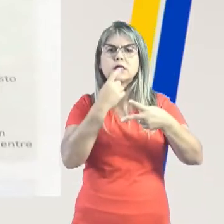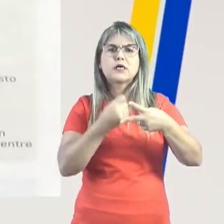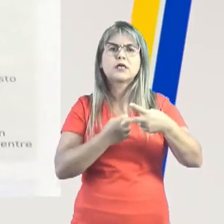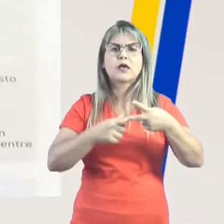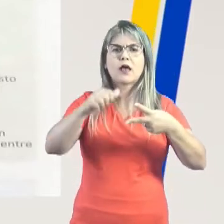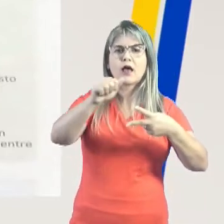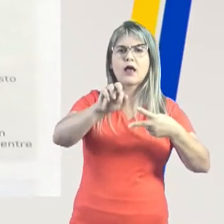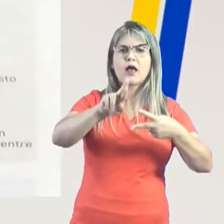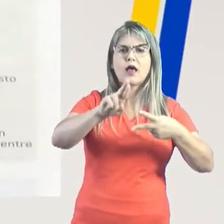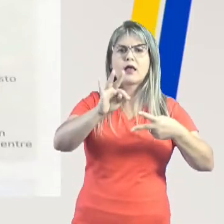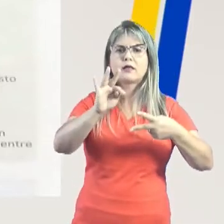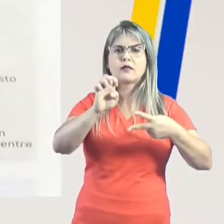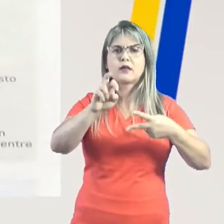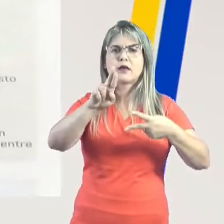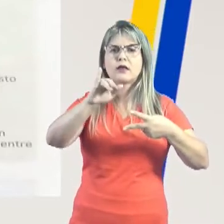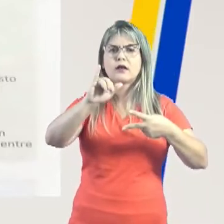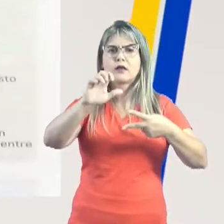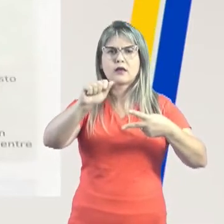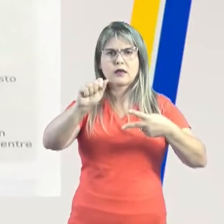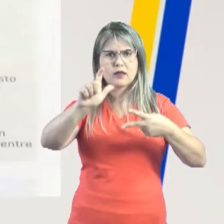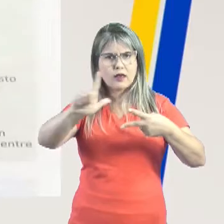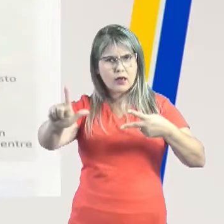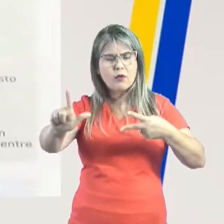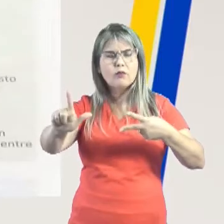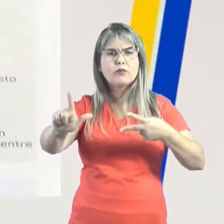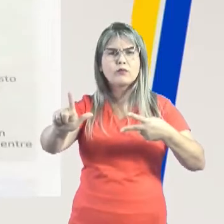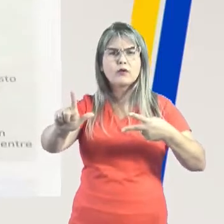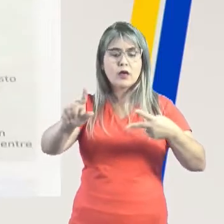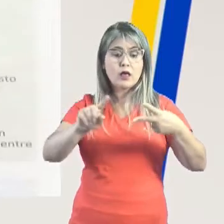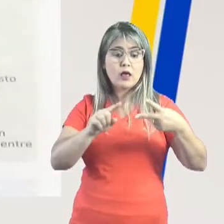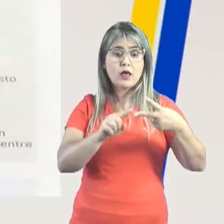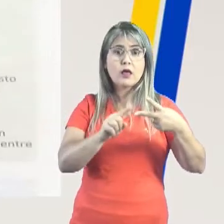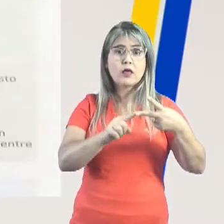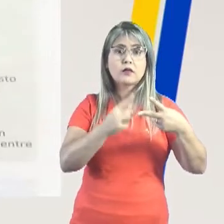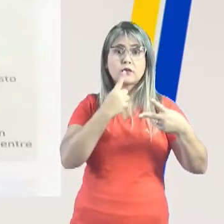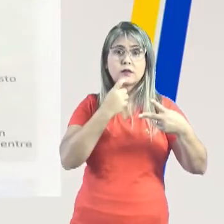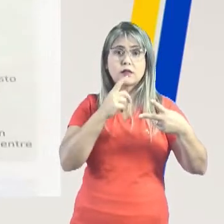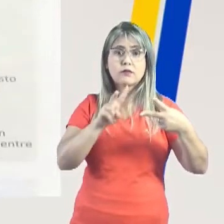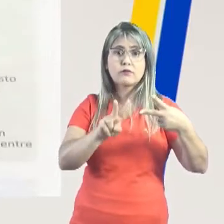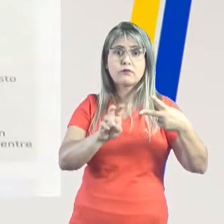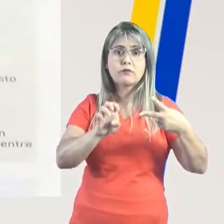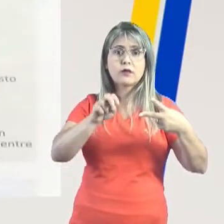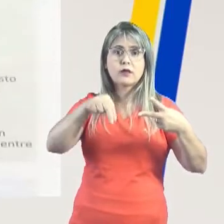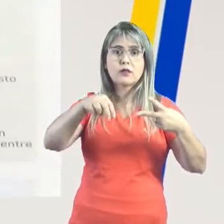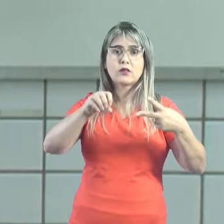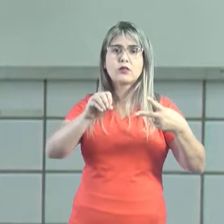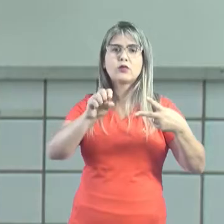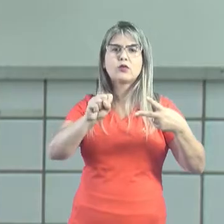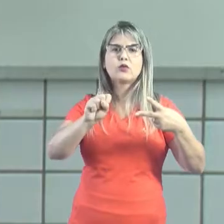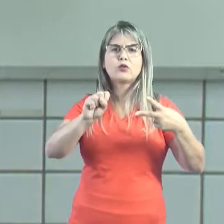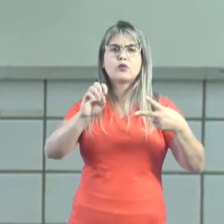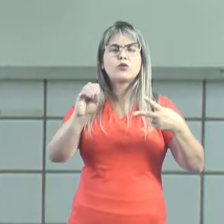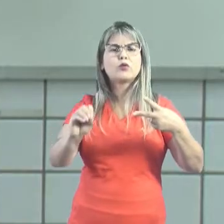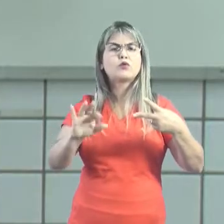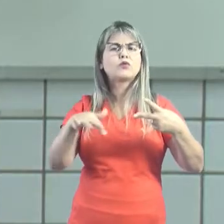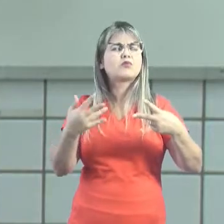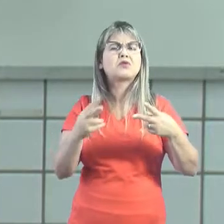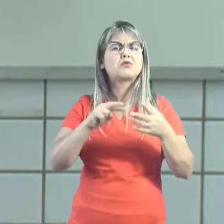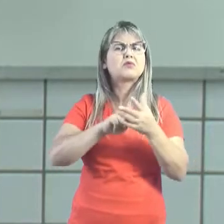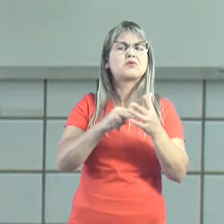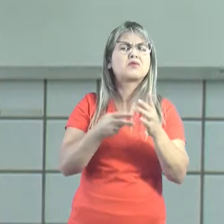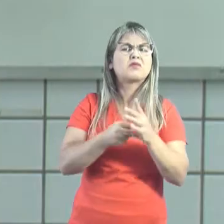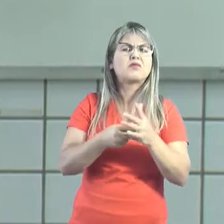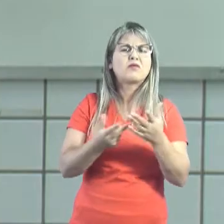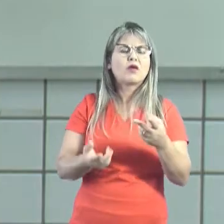sangue arterial e sangue venoso se diferencia de acordo com algumas substâncias, em